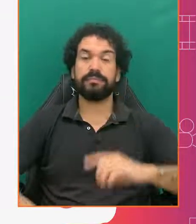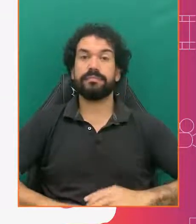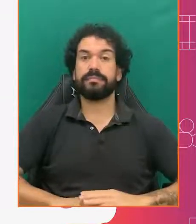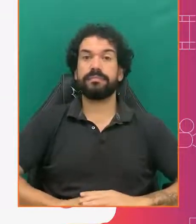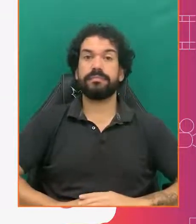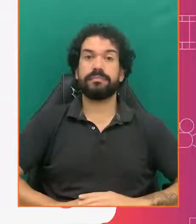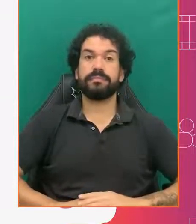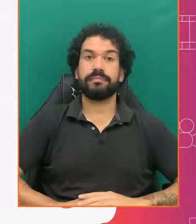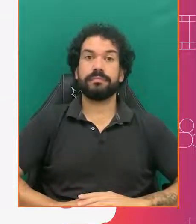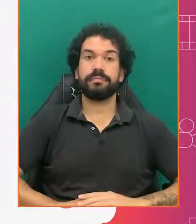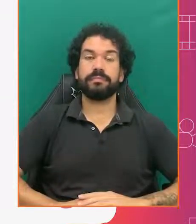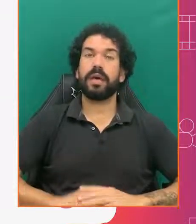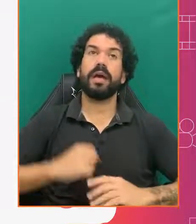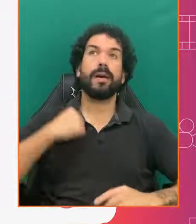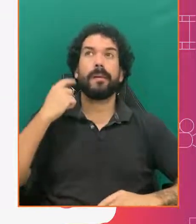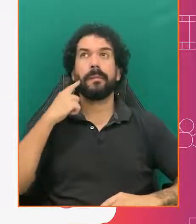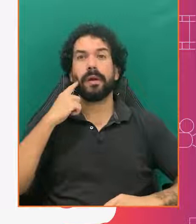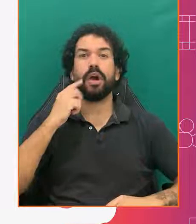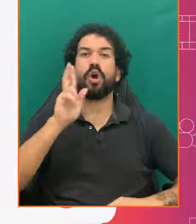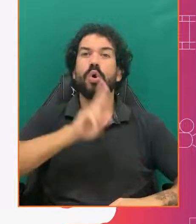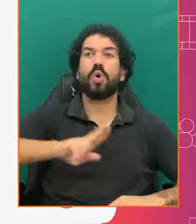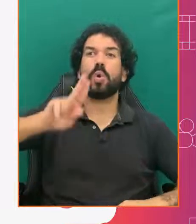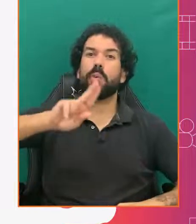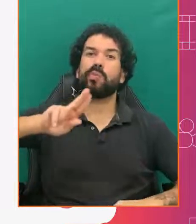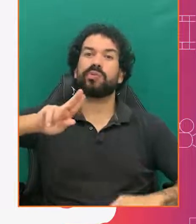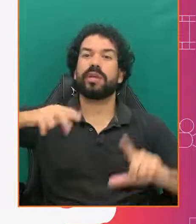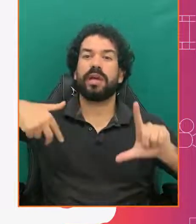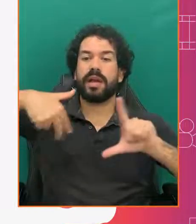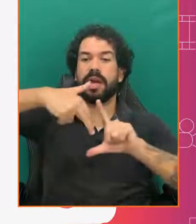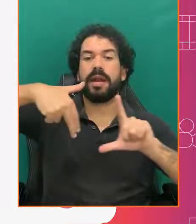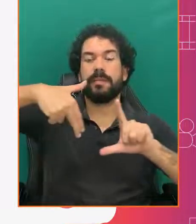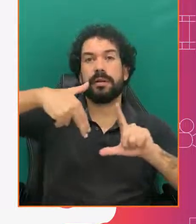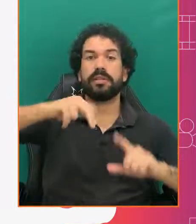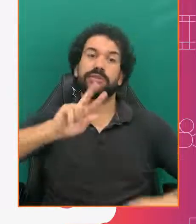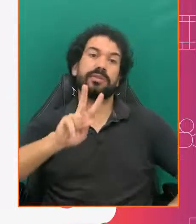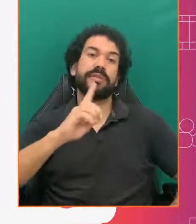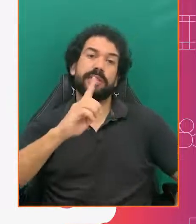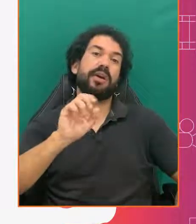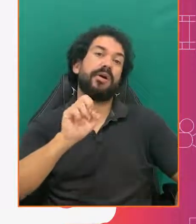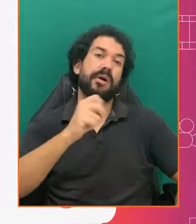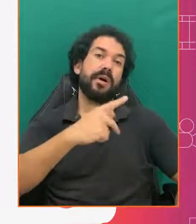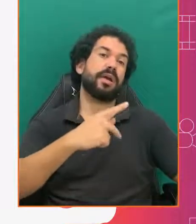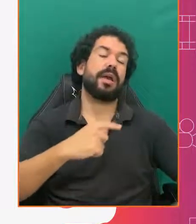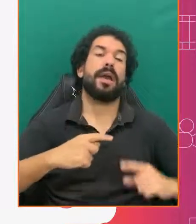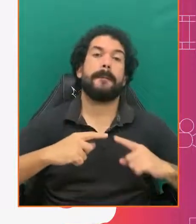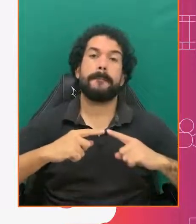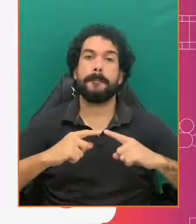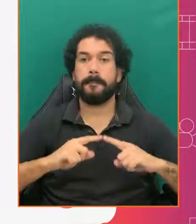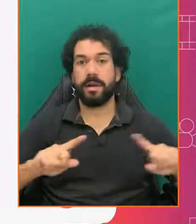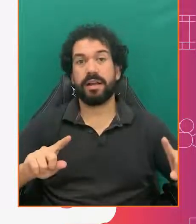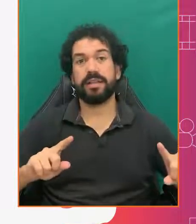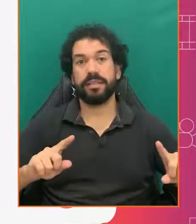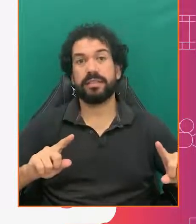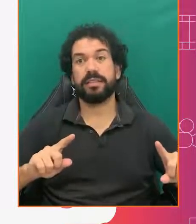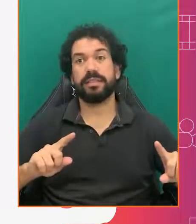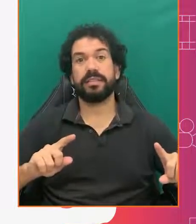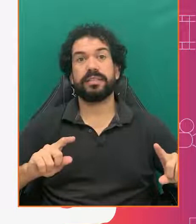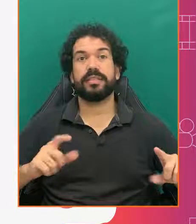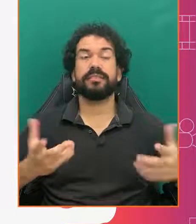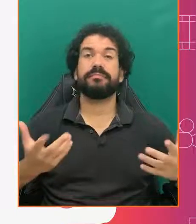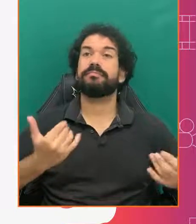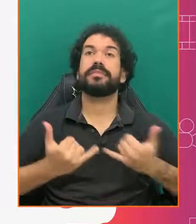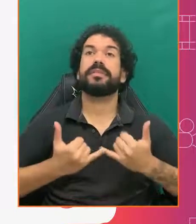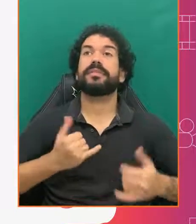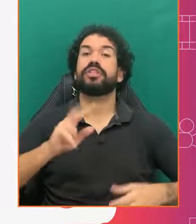tridimensional, mesmo que você esteja trabalhando com uma animação bidimensional. Mesmo